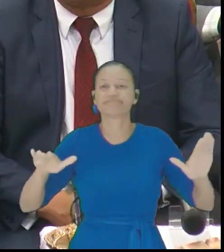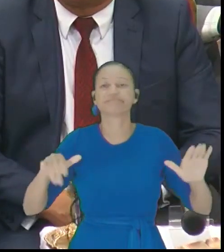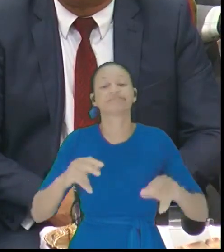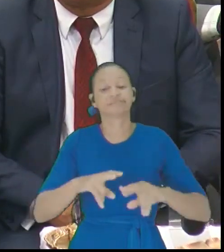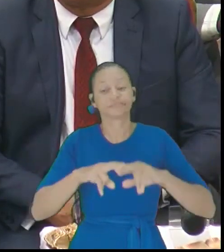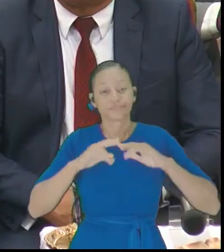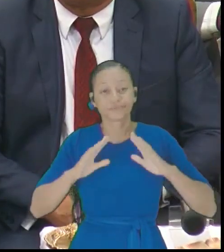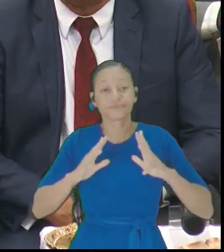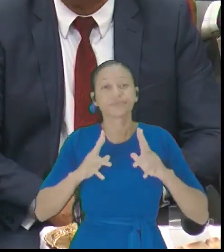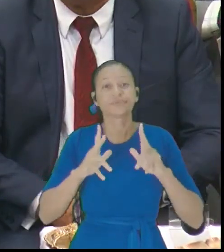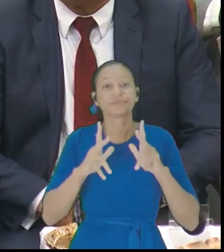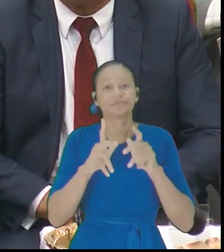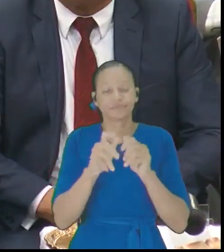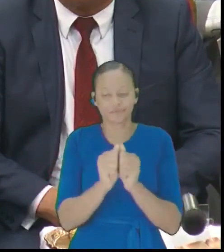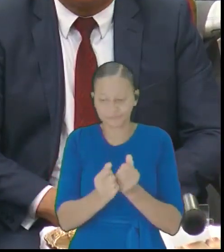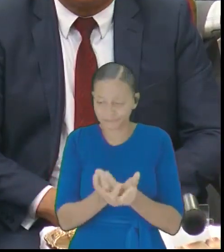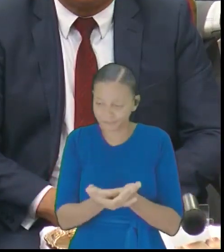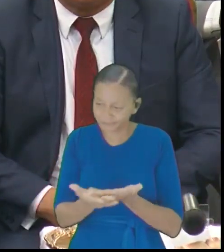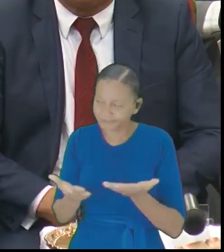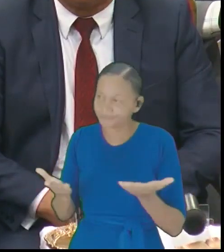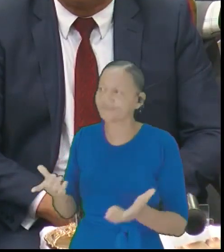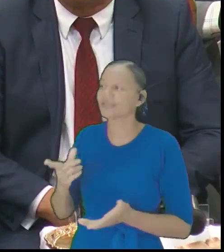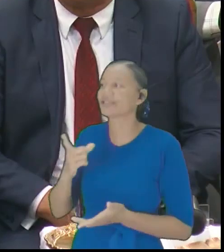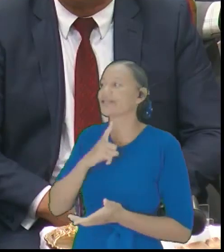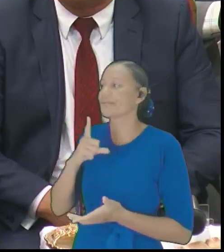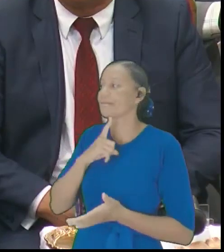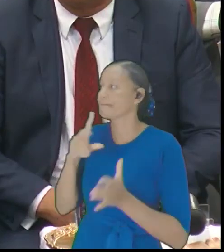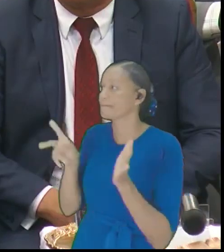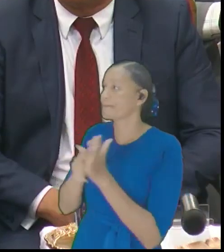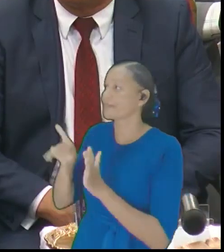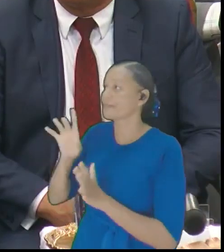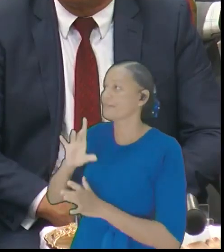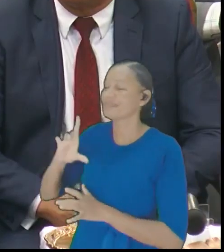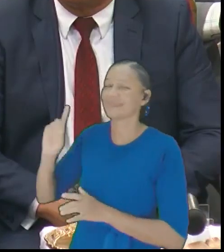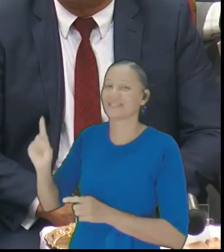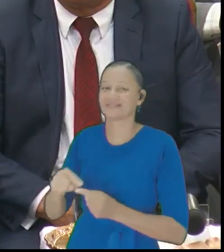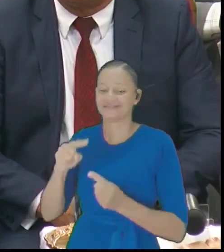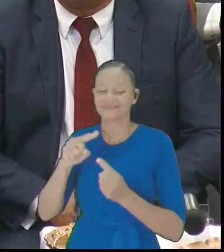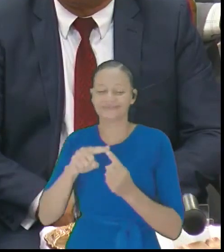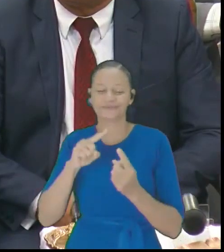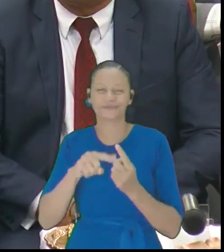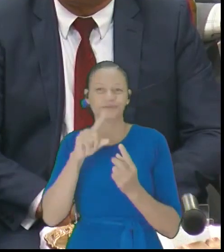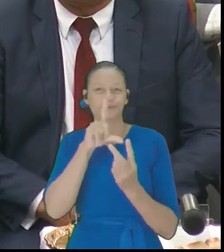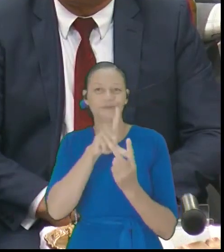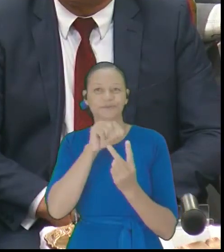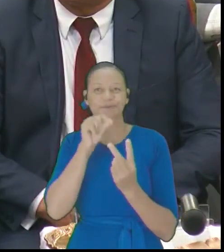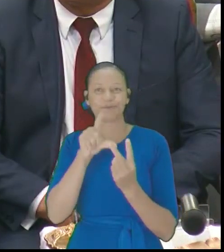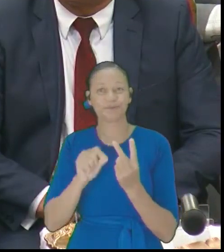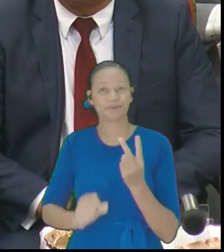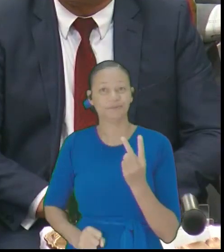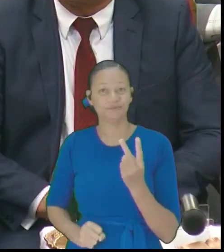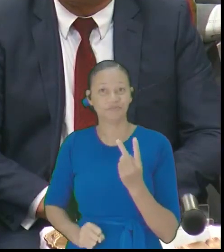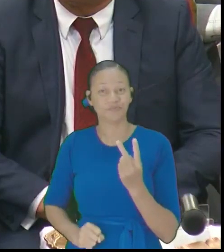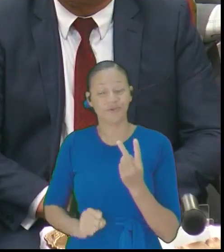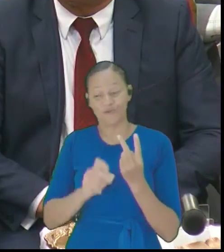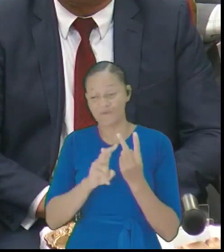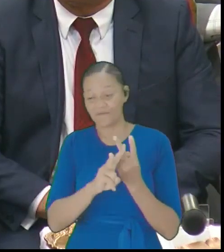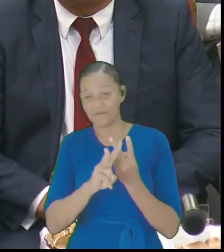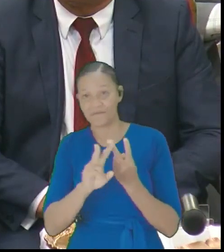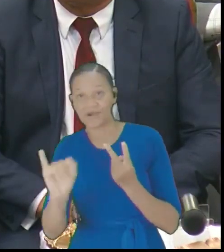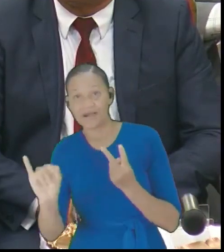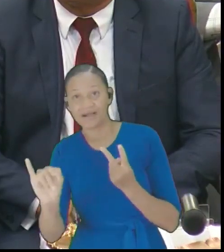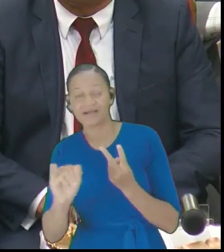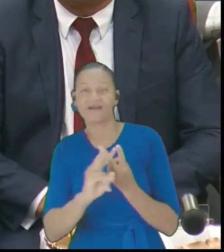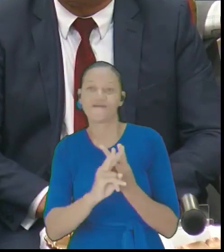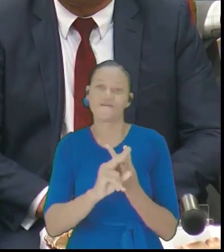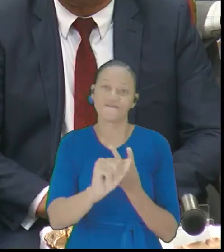isso que todos aqueles que são envolvidos com algo para Deus, ele tem 2 opções: ou ele vai,